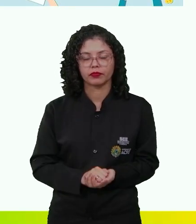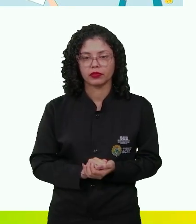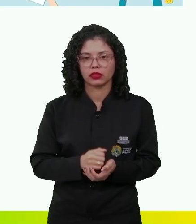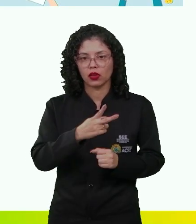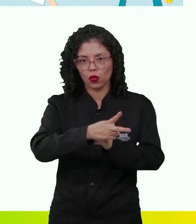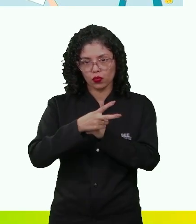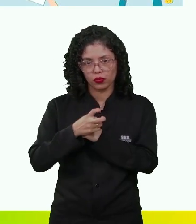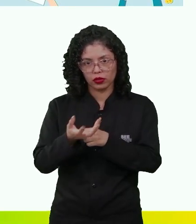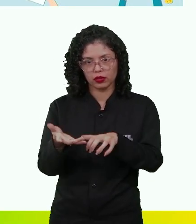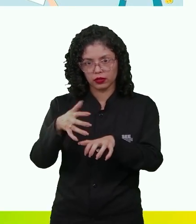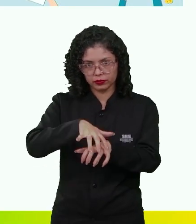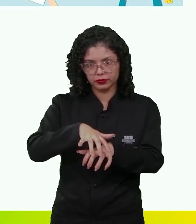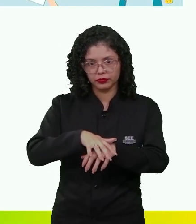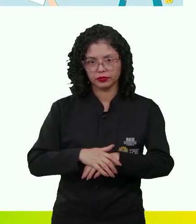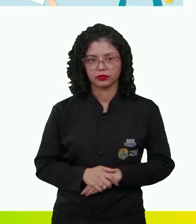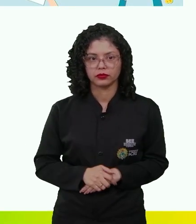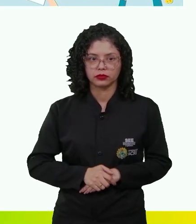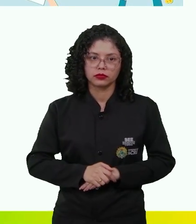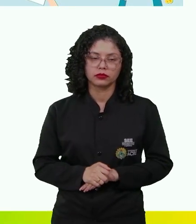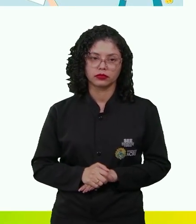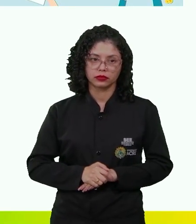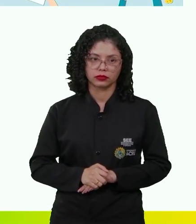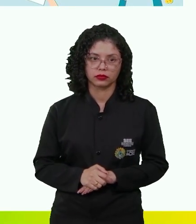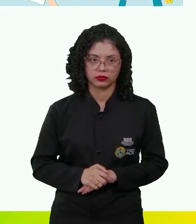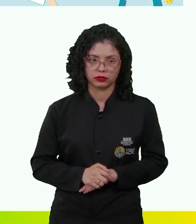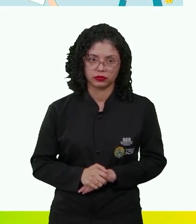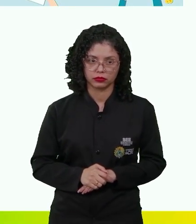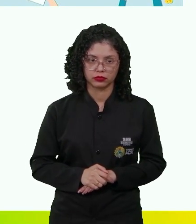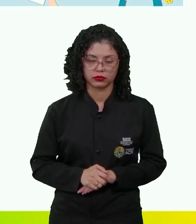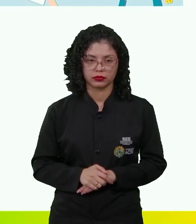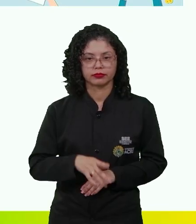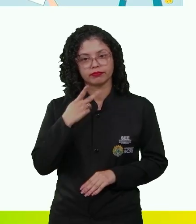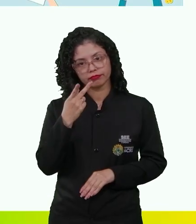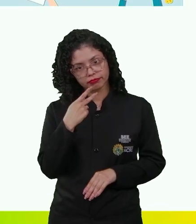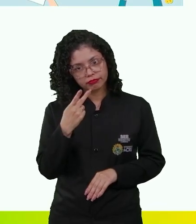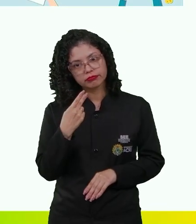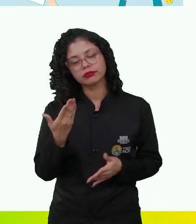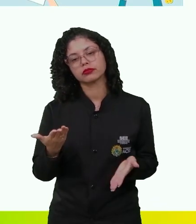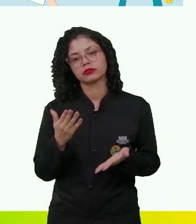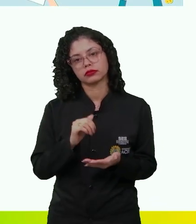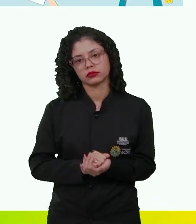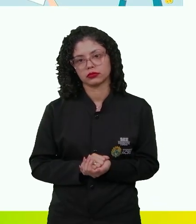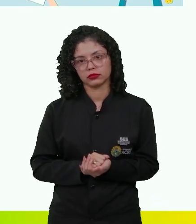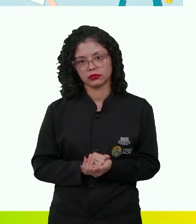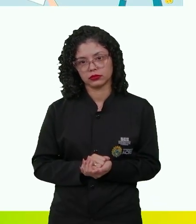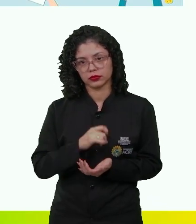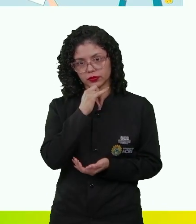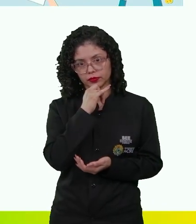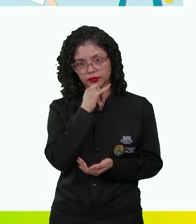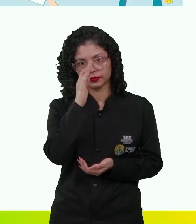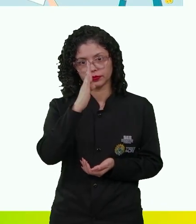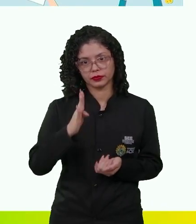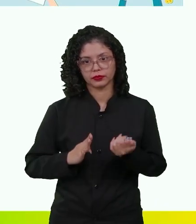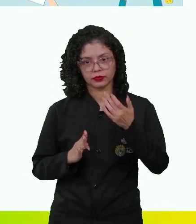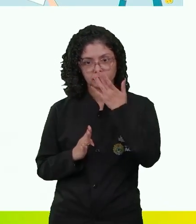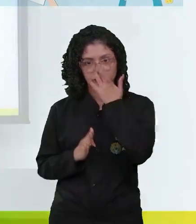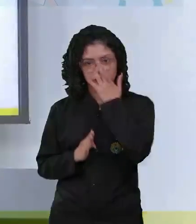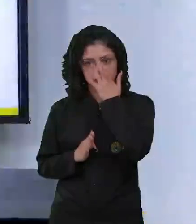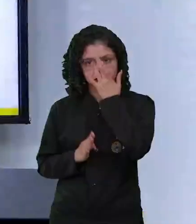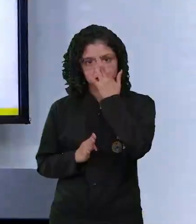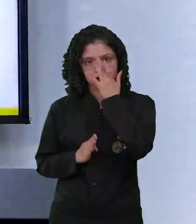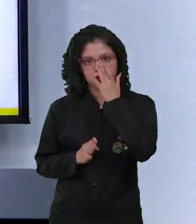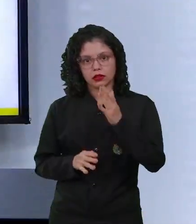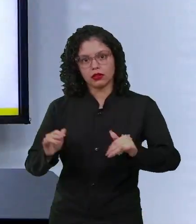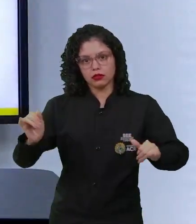colonial. Colônia de exploração. Foi o que eu falei aqui com o exemplo do Brasil. O